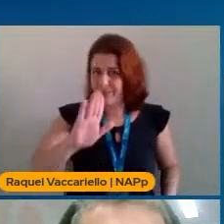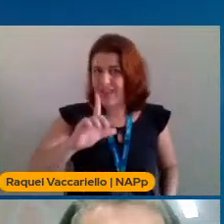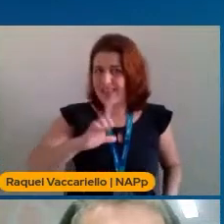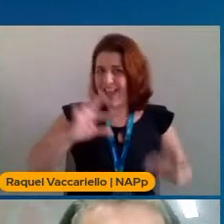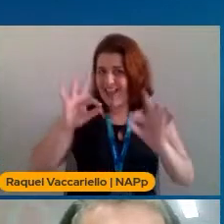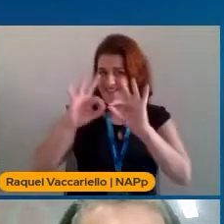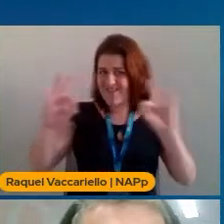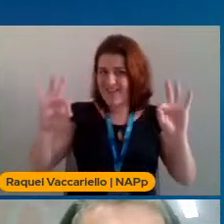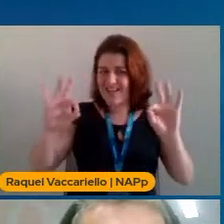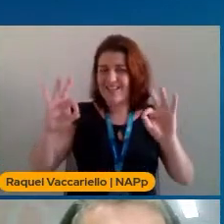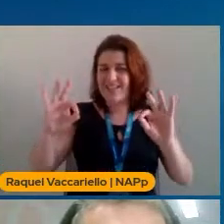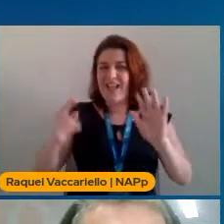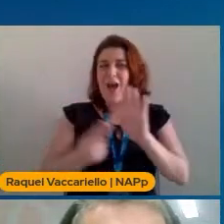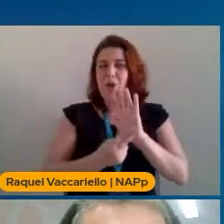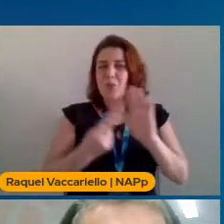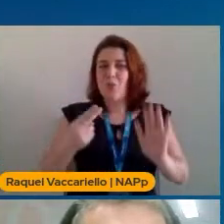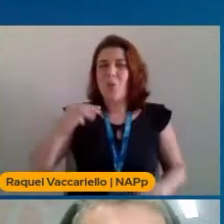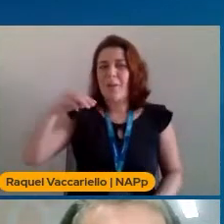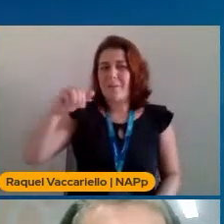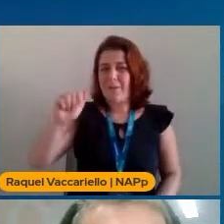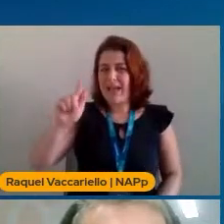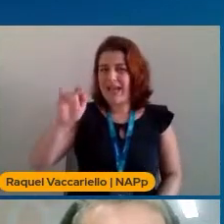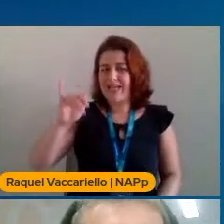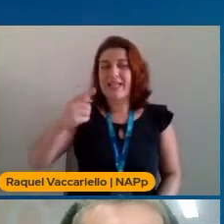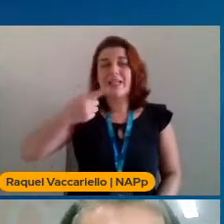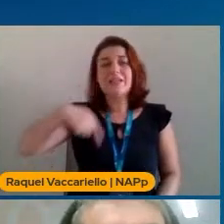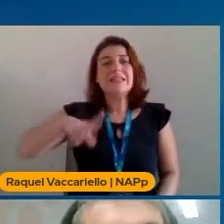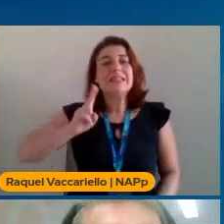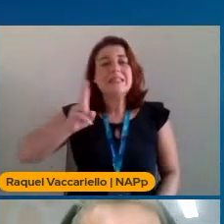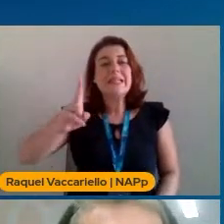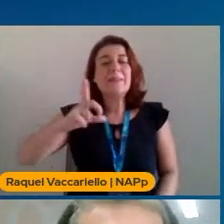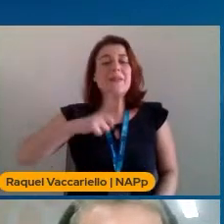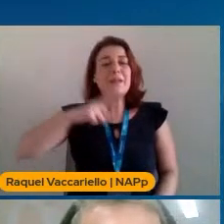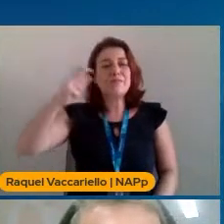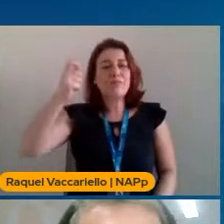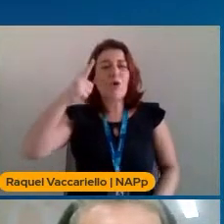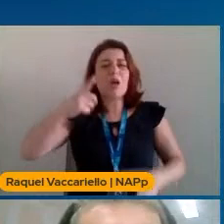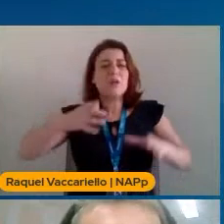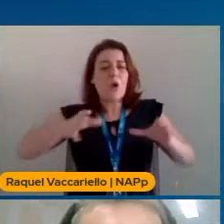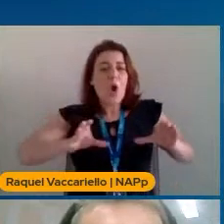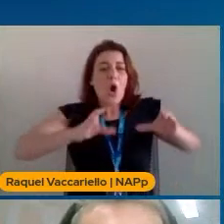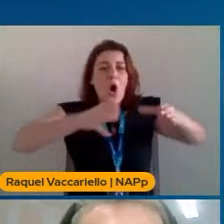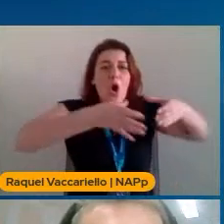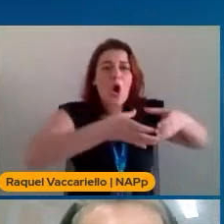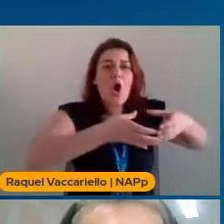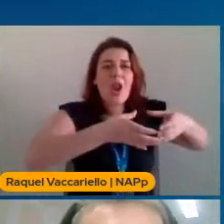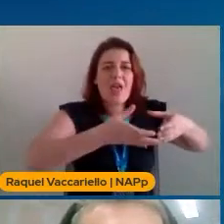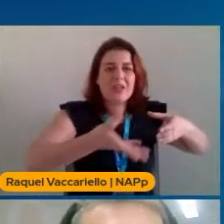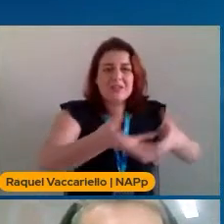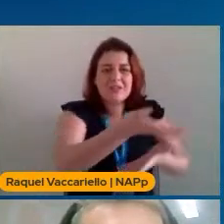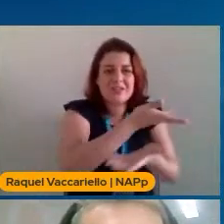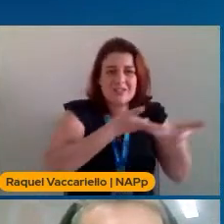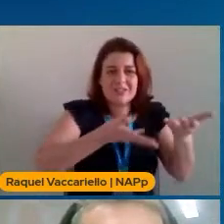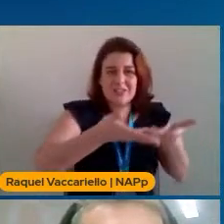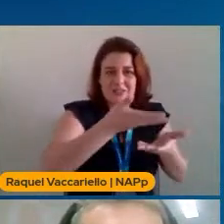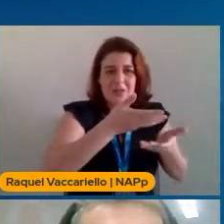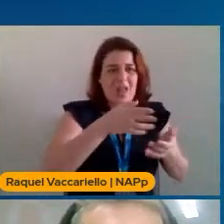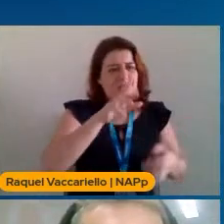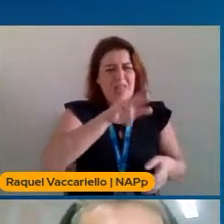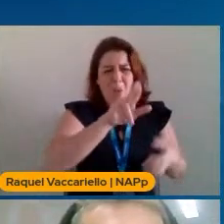que nós, seres humanos, temos a vocação para o coletivo, né? Então a gente precisa disso aqui, né? Pessoas para nos conectar. Nós não somos bichos isolados,